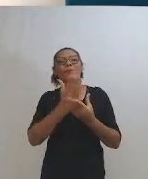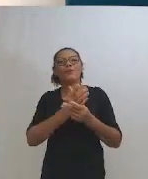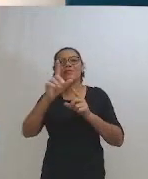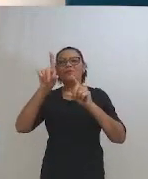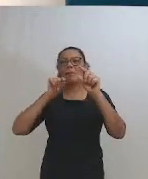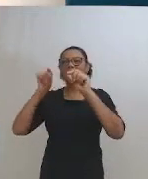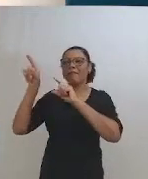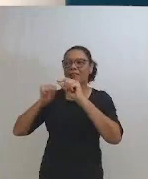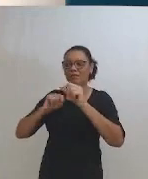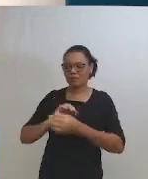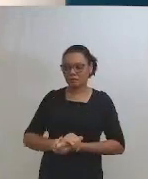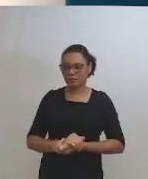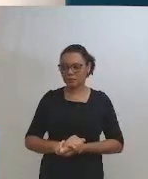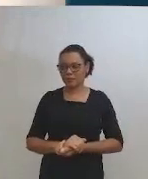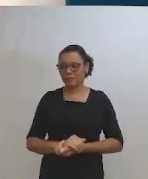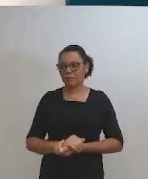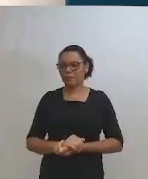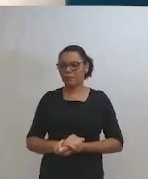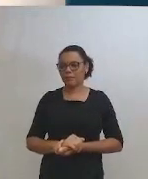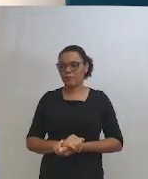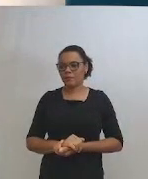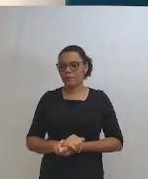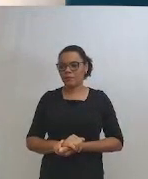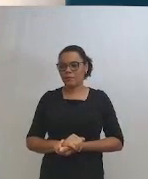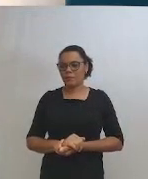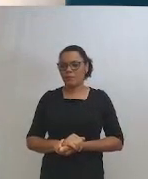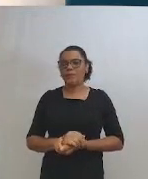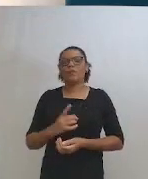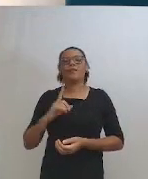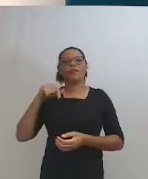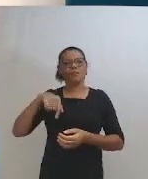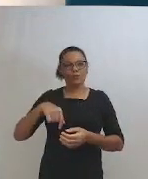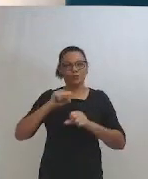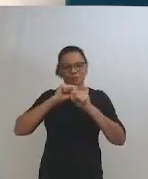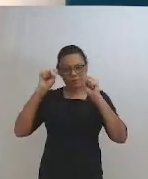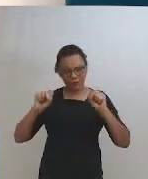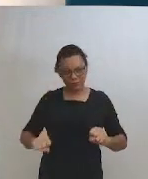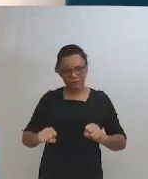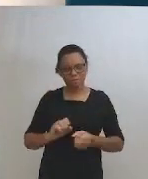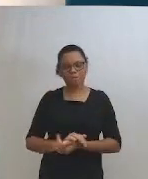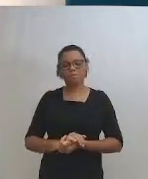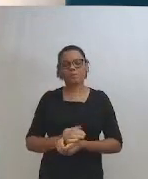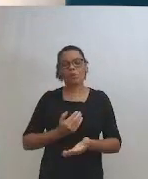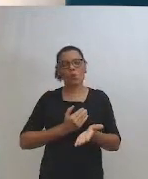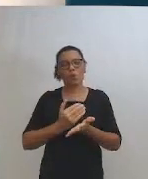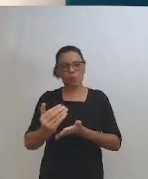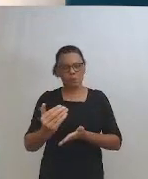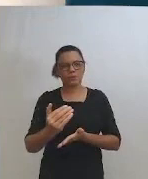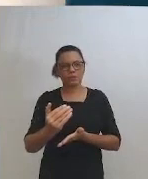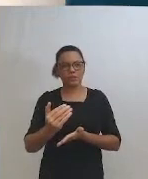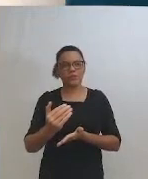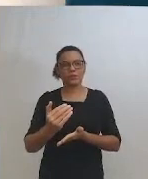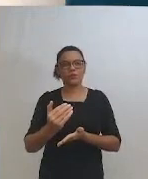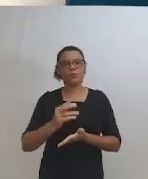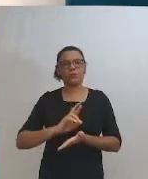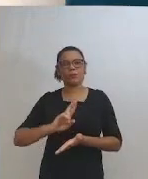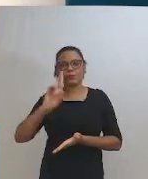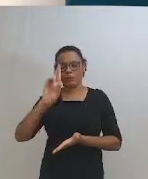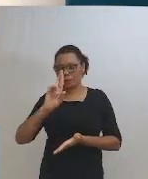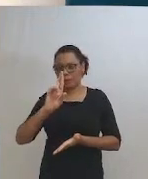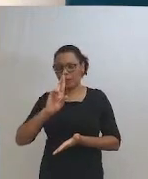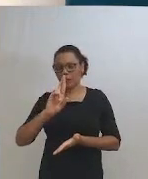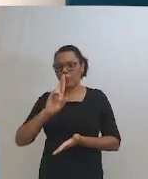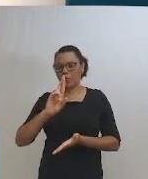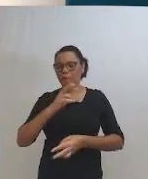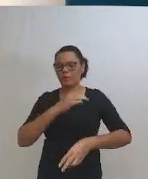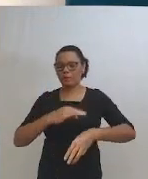assim cadastradas no nosso sistema. Iniciei chamando a relatoria, ministra Laurita Vaz,